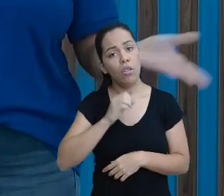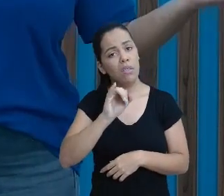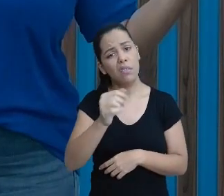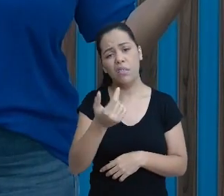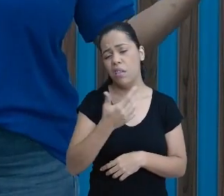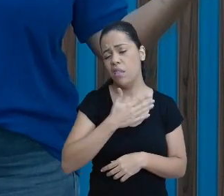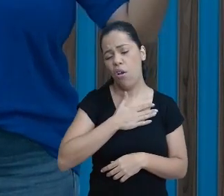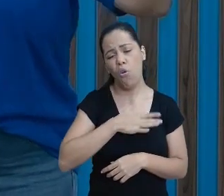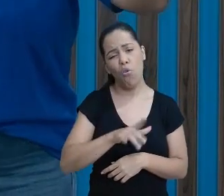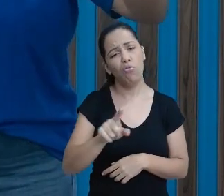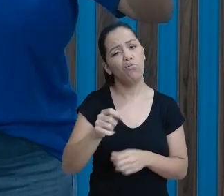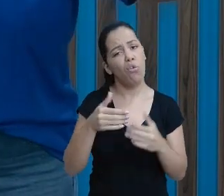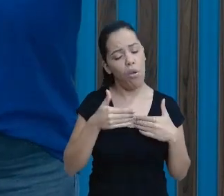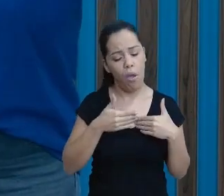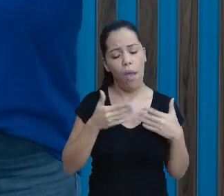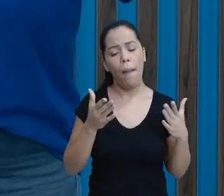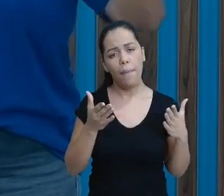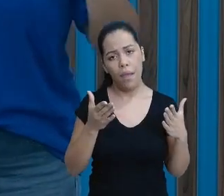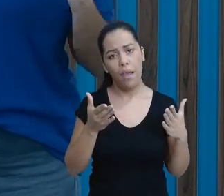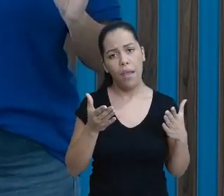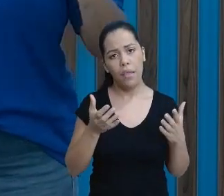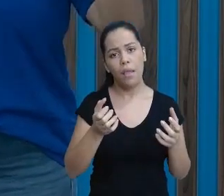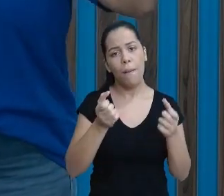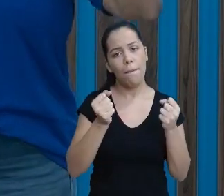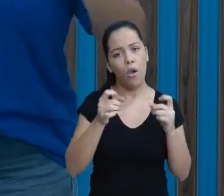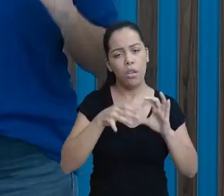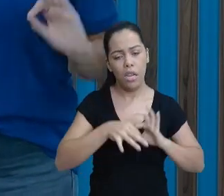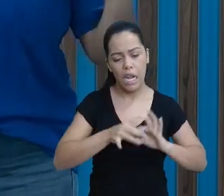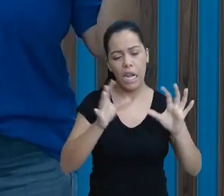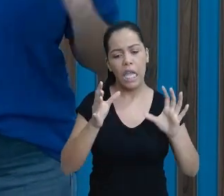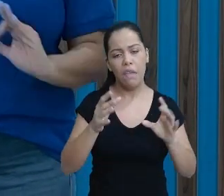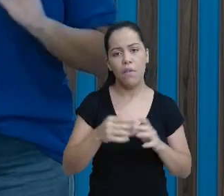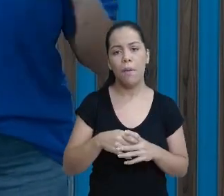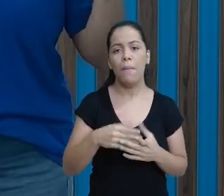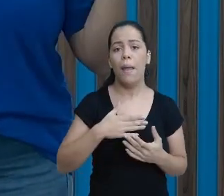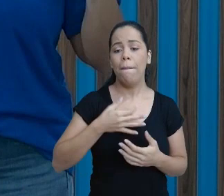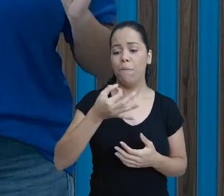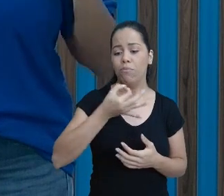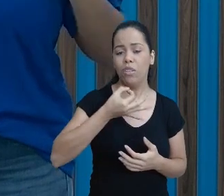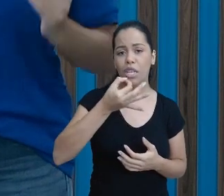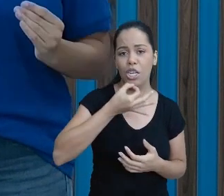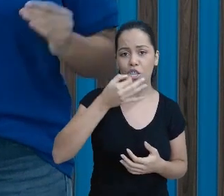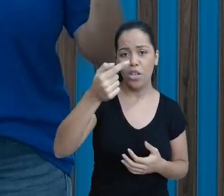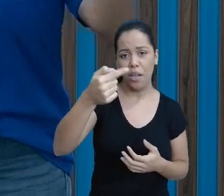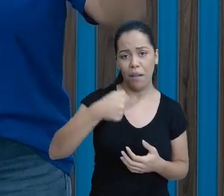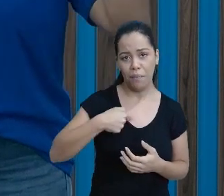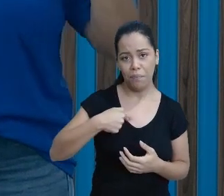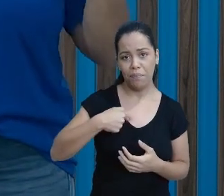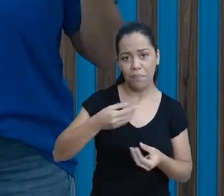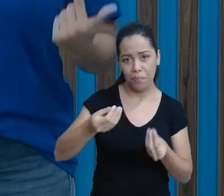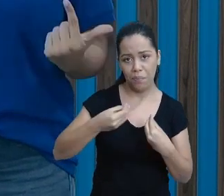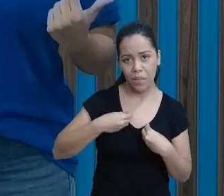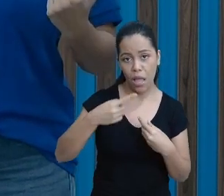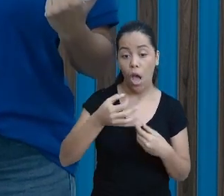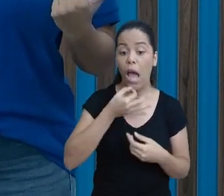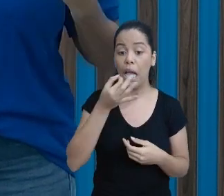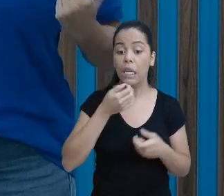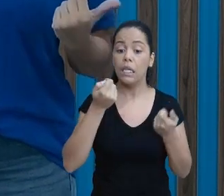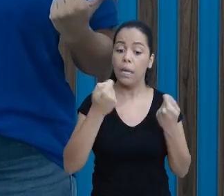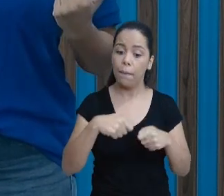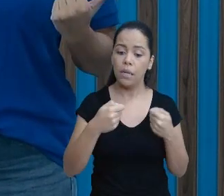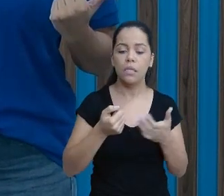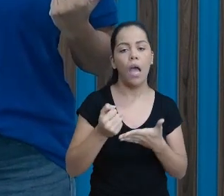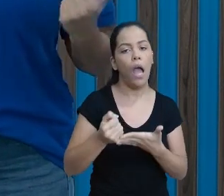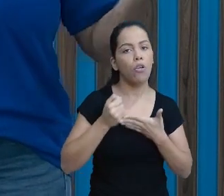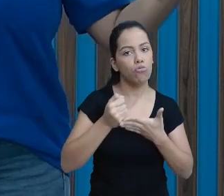estou aberta às críticas. Lembrem, a crítica ela é bem recebida, ela deve ser construtiva.